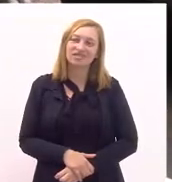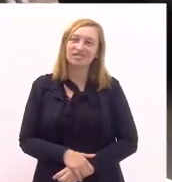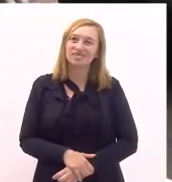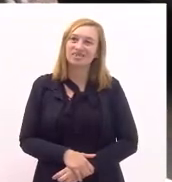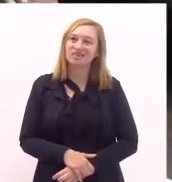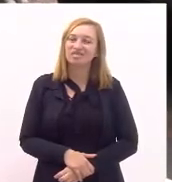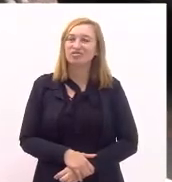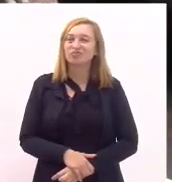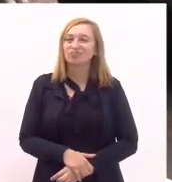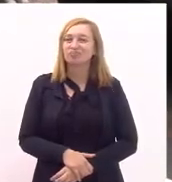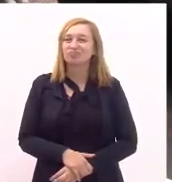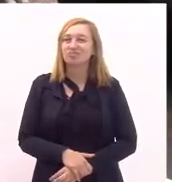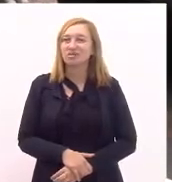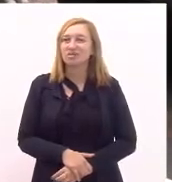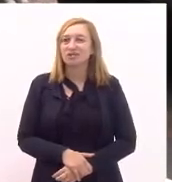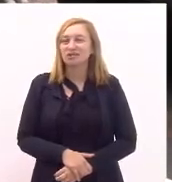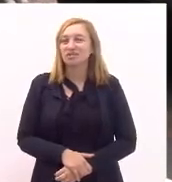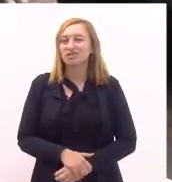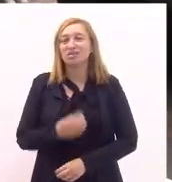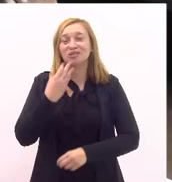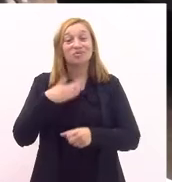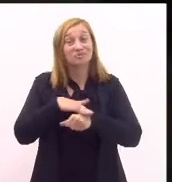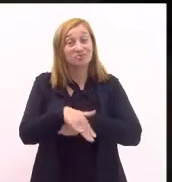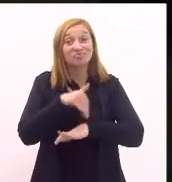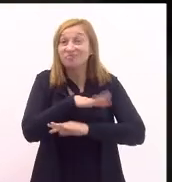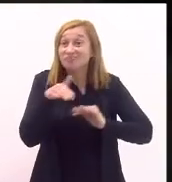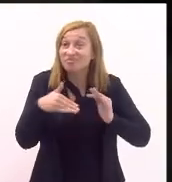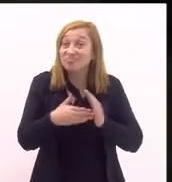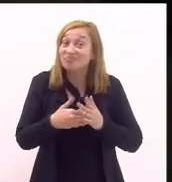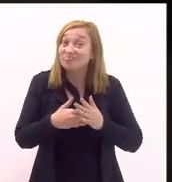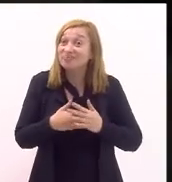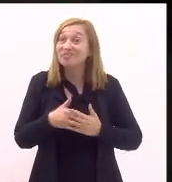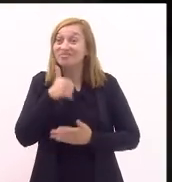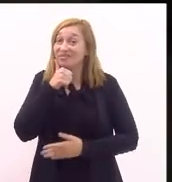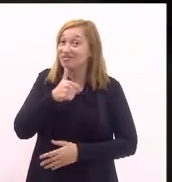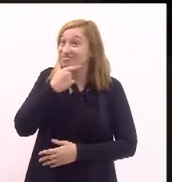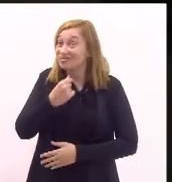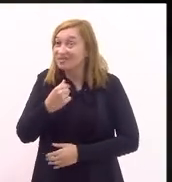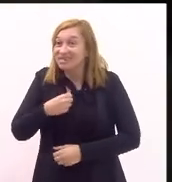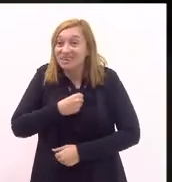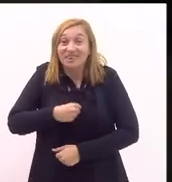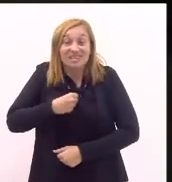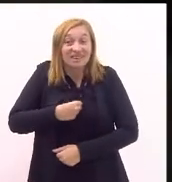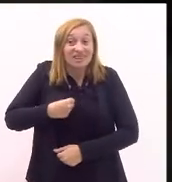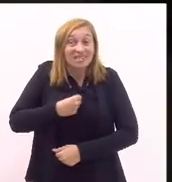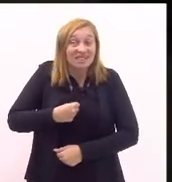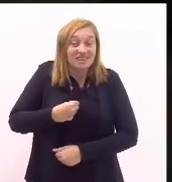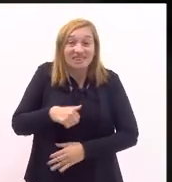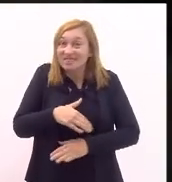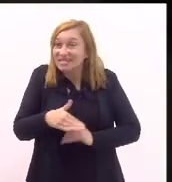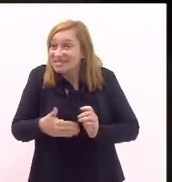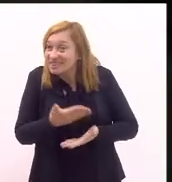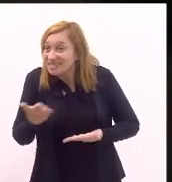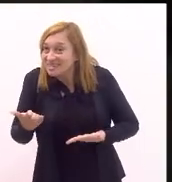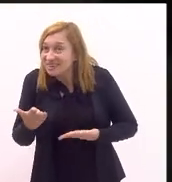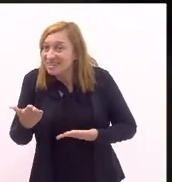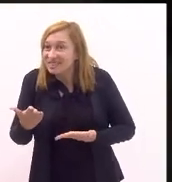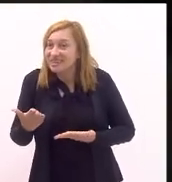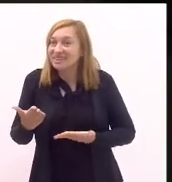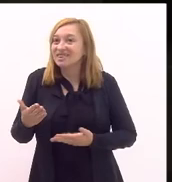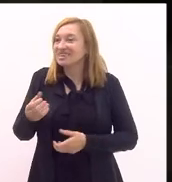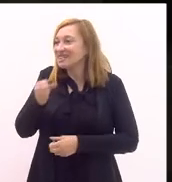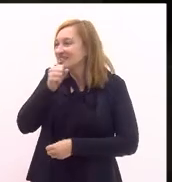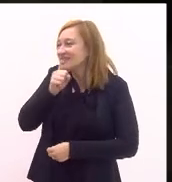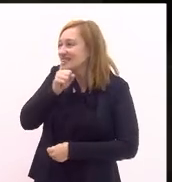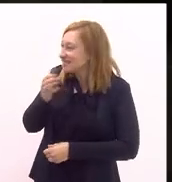Oi boa noite a todos e todas as saudades nossas mais velhas presentes nossas